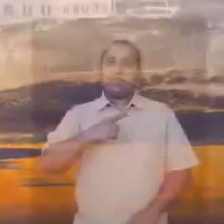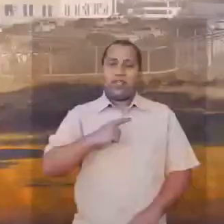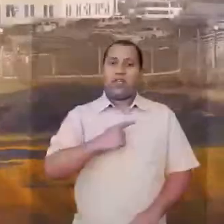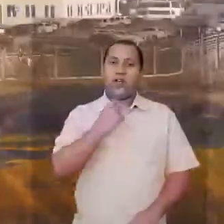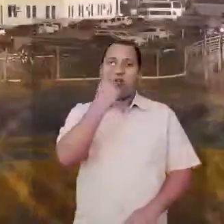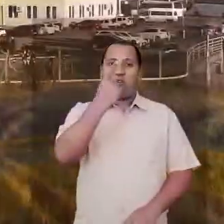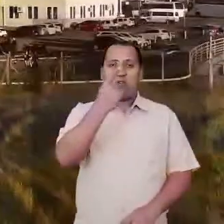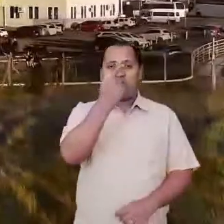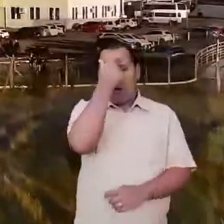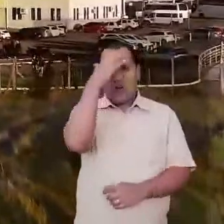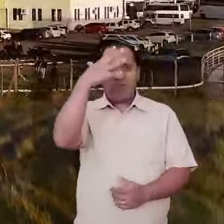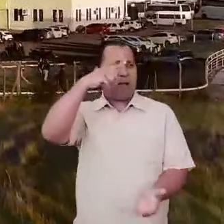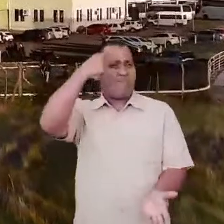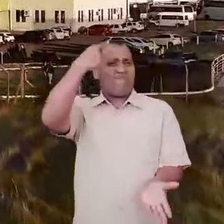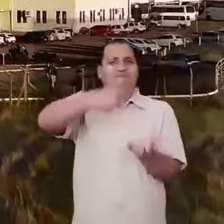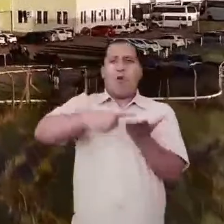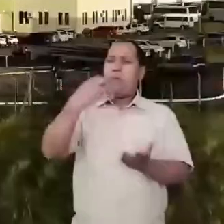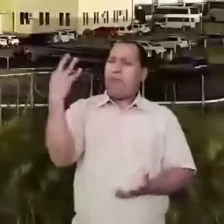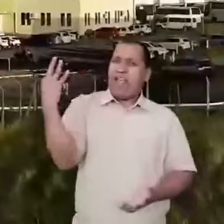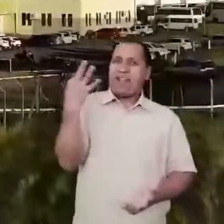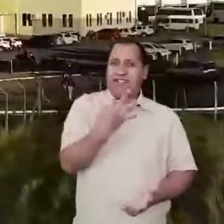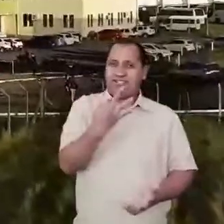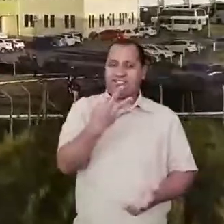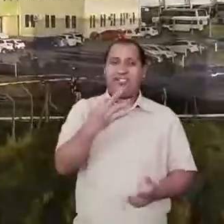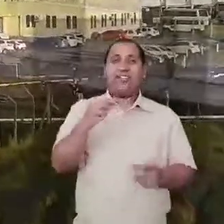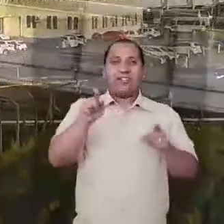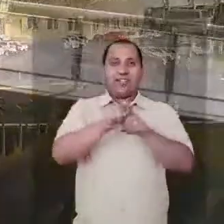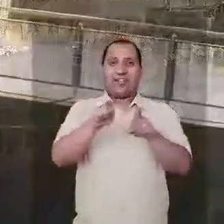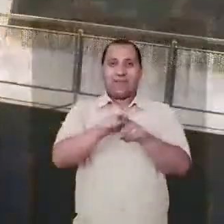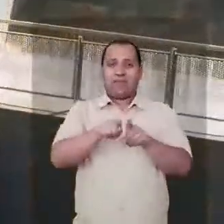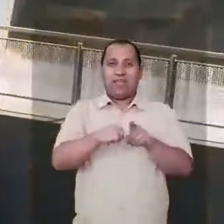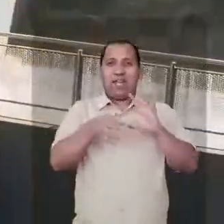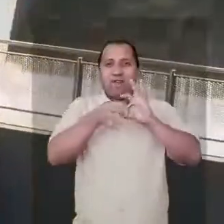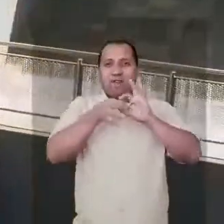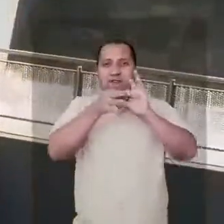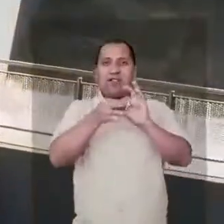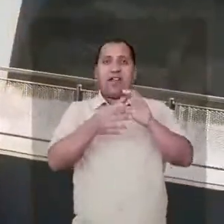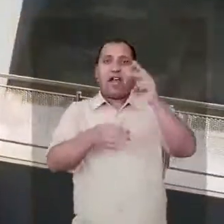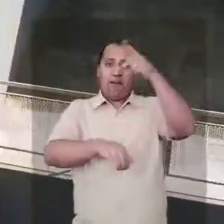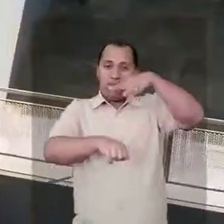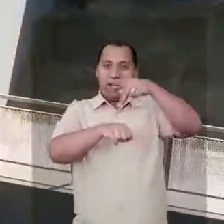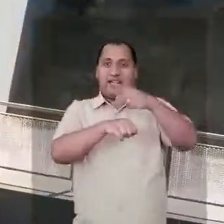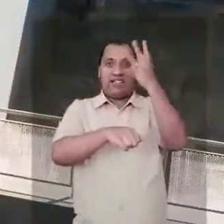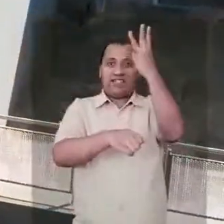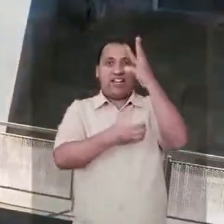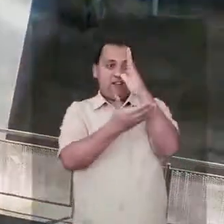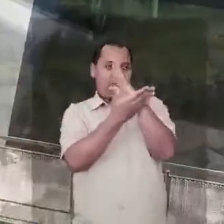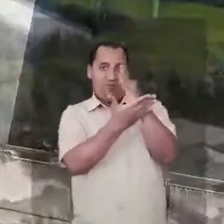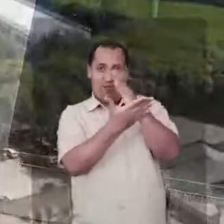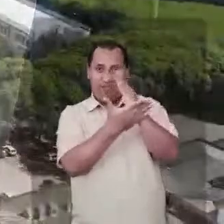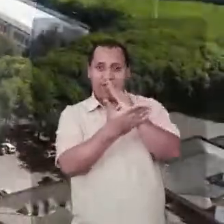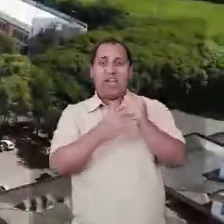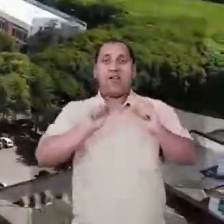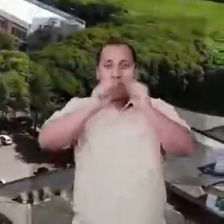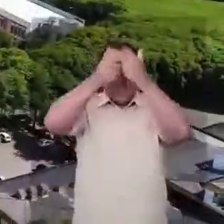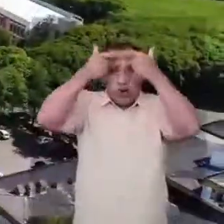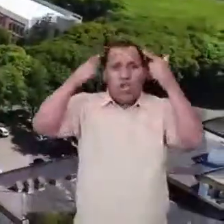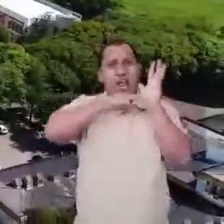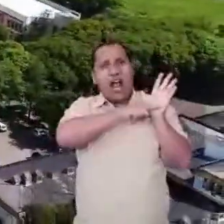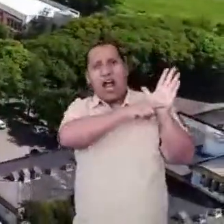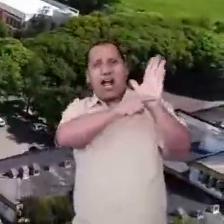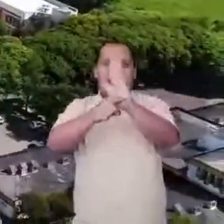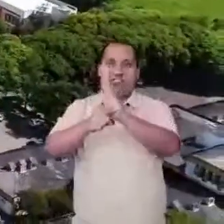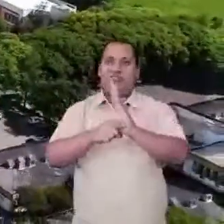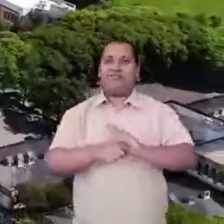Apenas uma universidade comprometida com a excelência e que está enraizada na fronteira de três países pode levar o